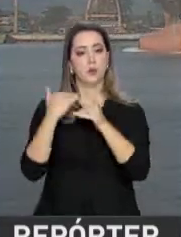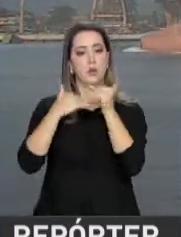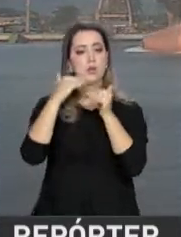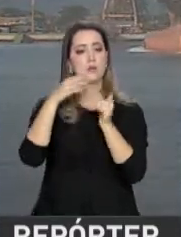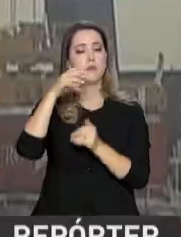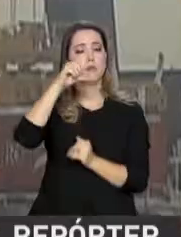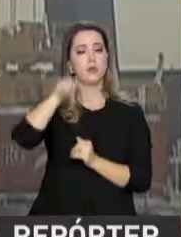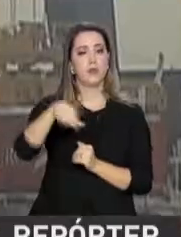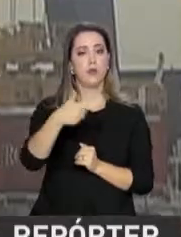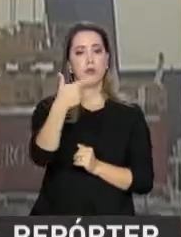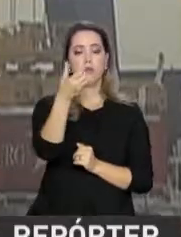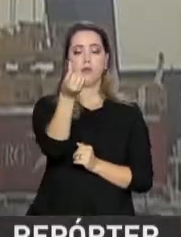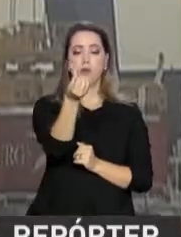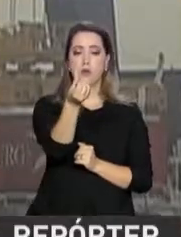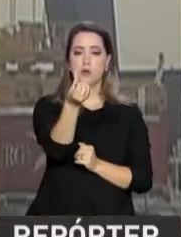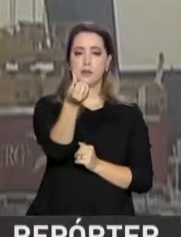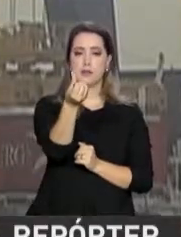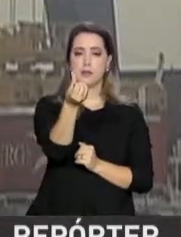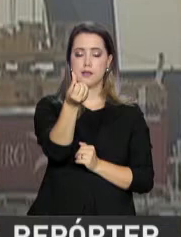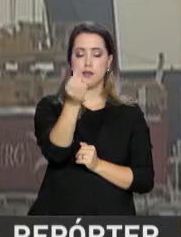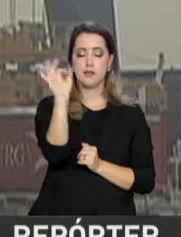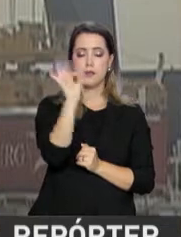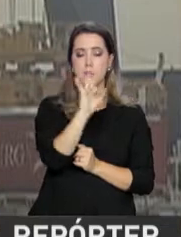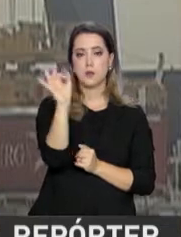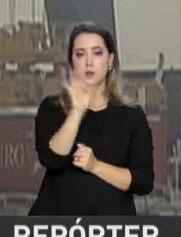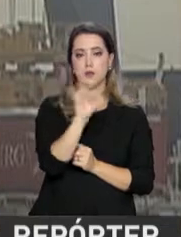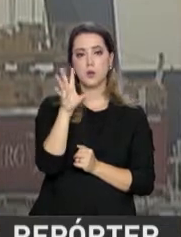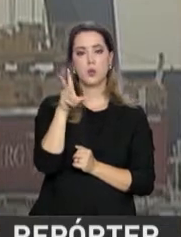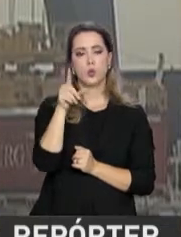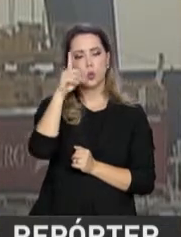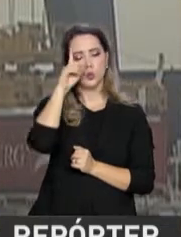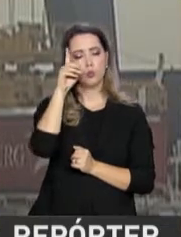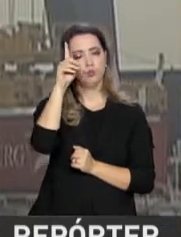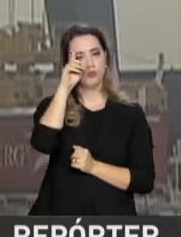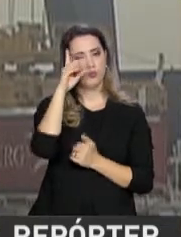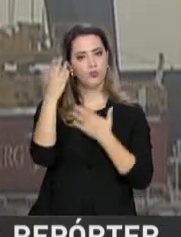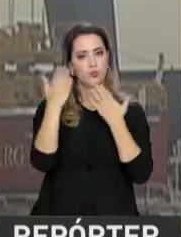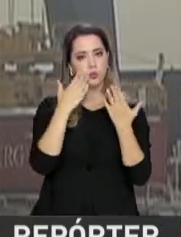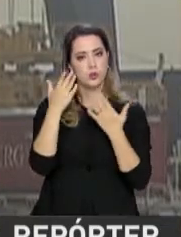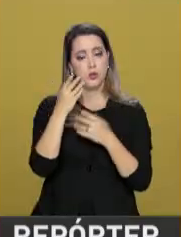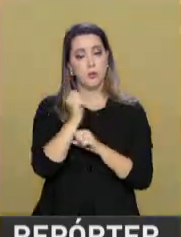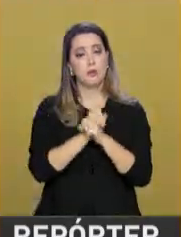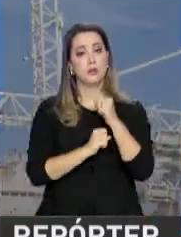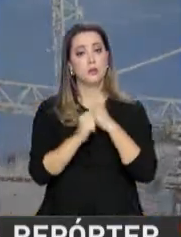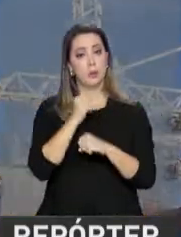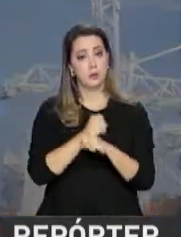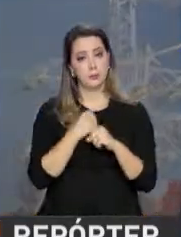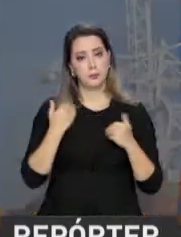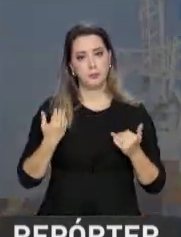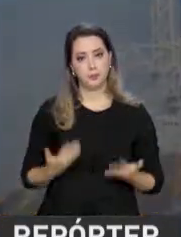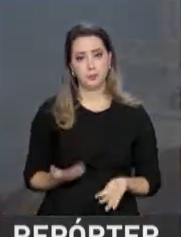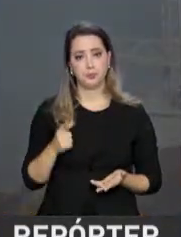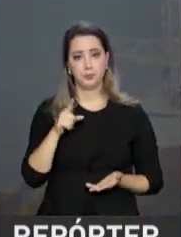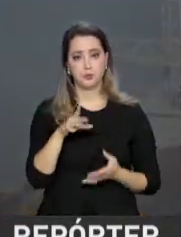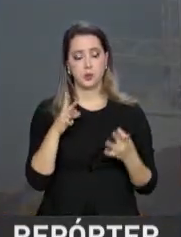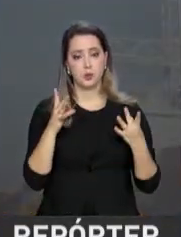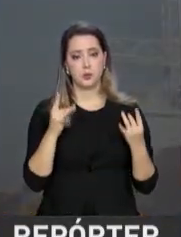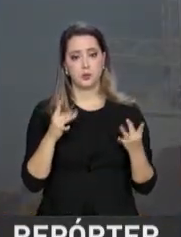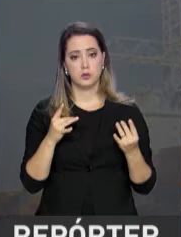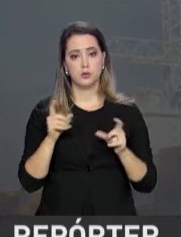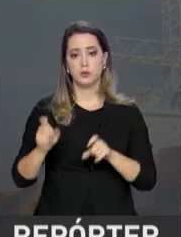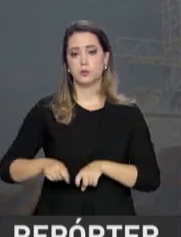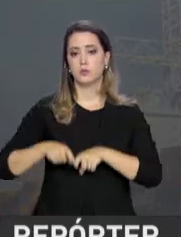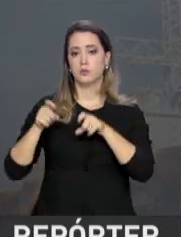por cento nos embarques diários sobre a média de março de 2017 o destaque de produtos agrícolas